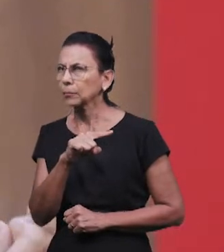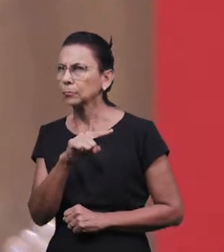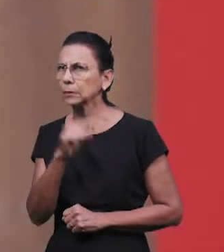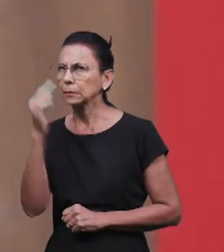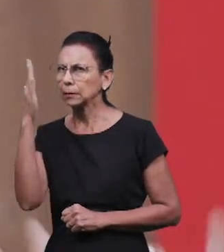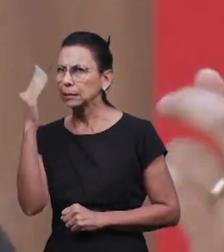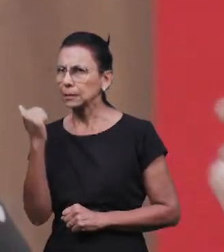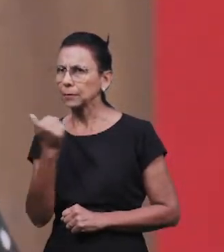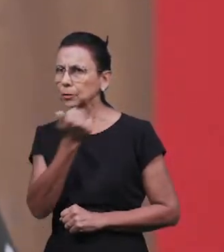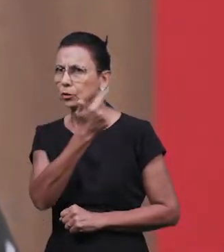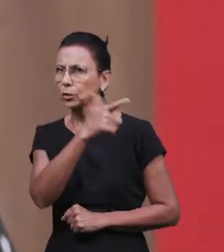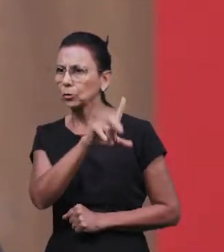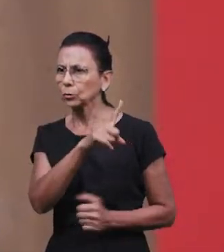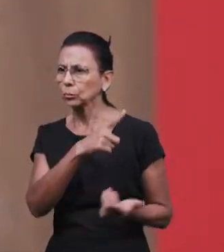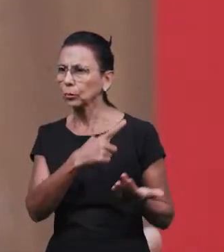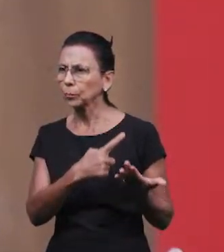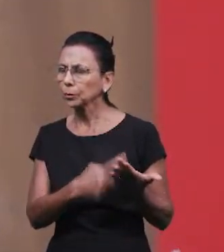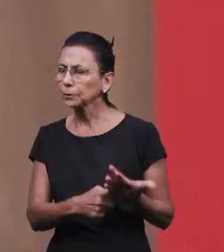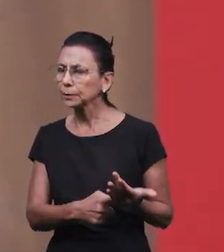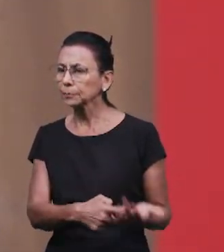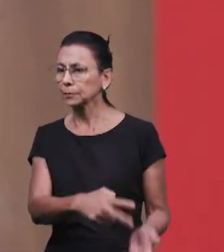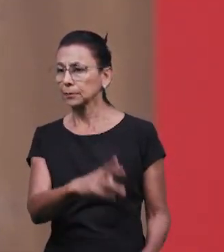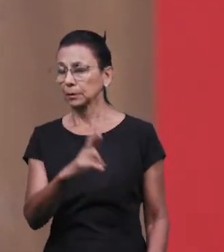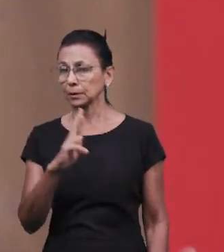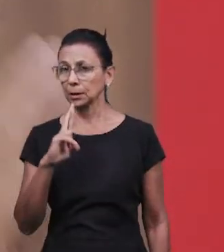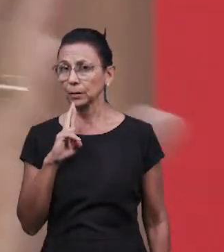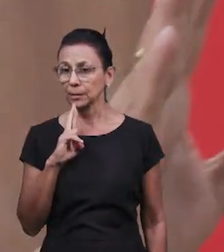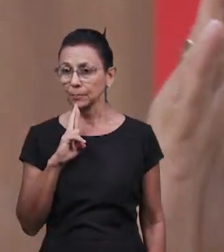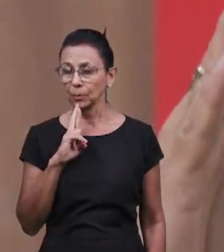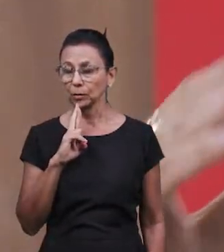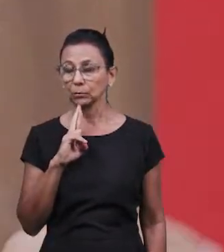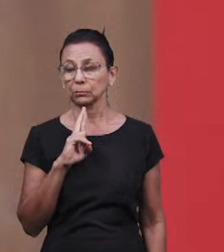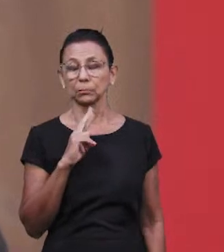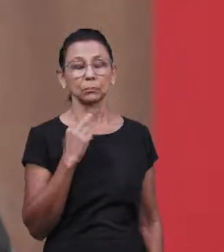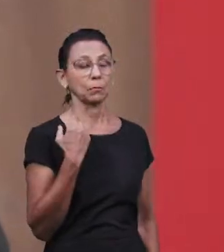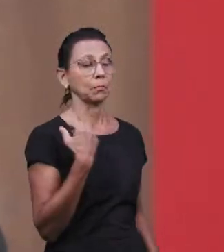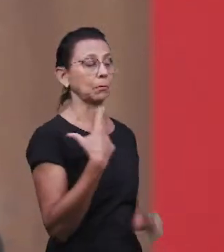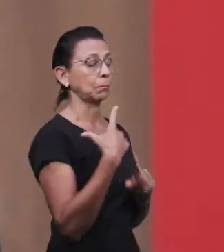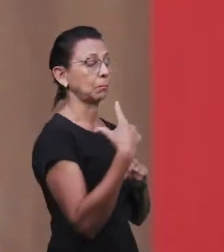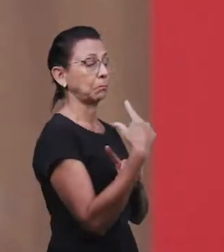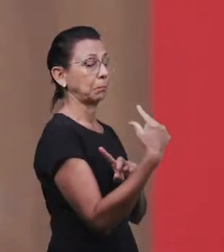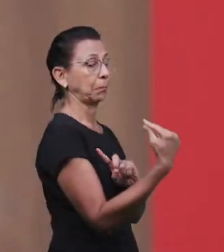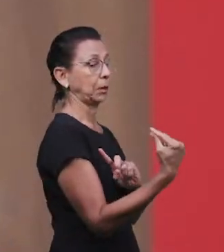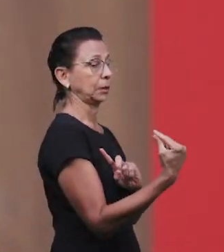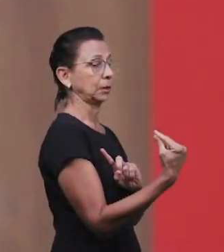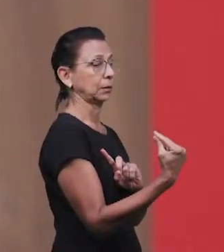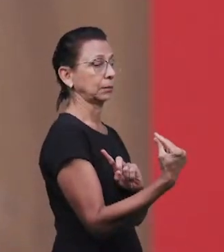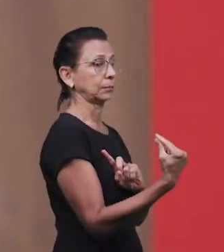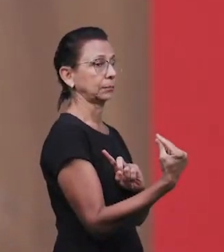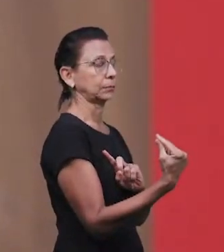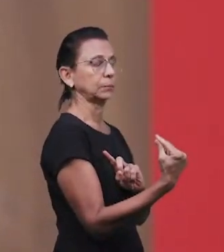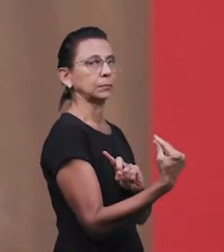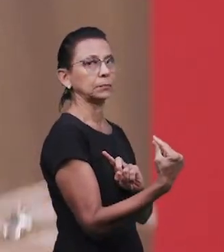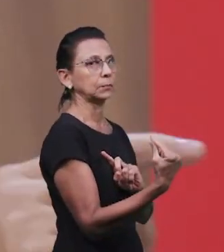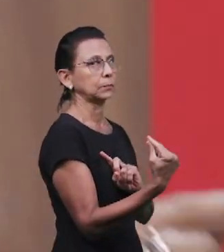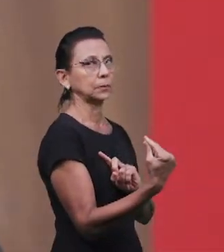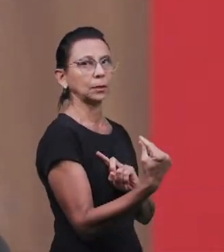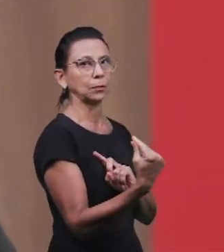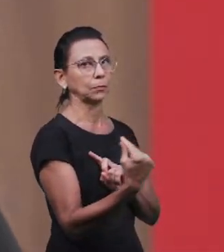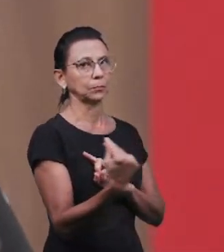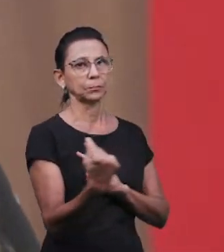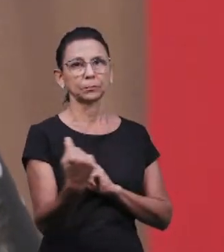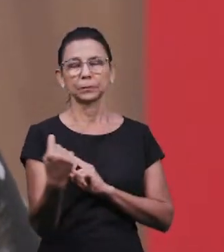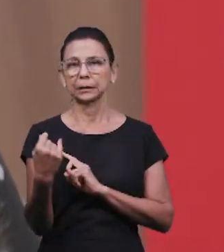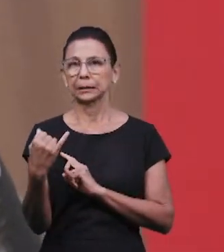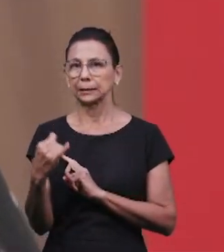já não te responde, né? Até ignora e vira as costas. Não, isso aí já, se você uma